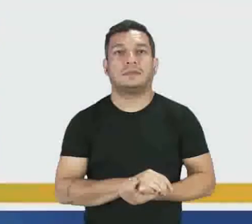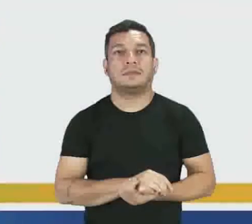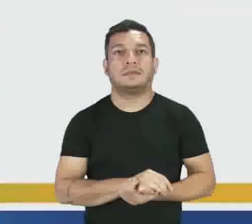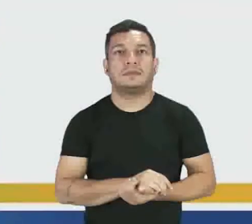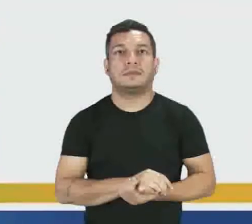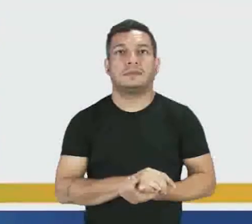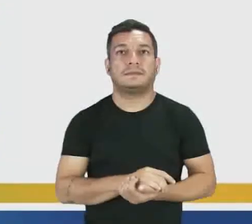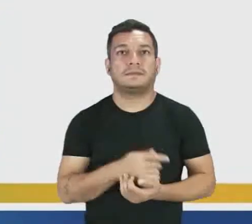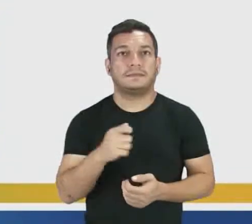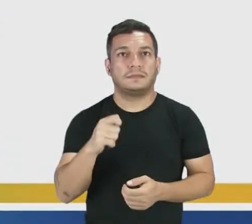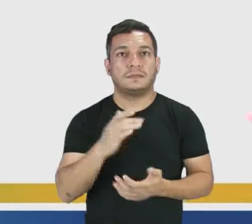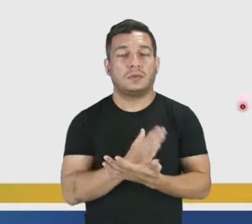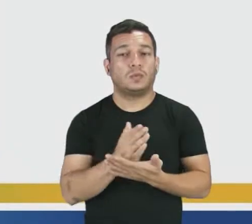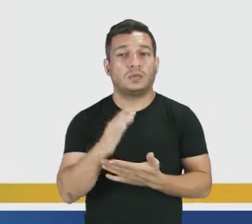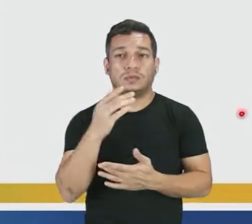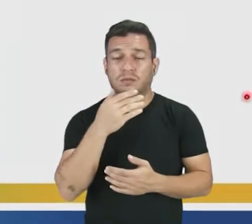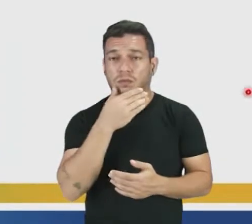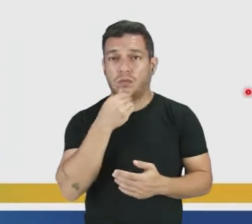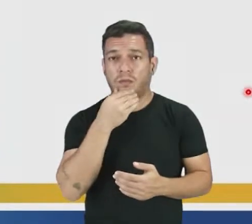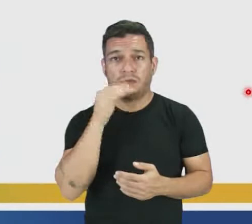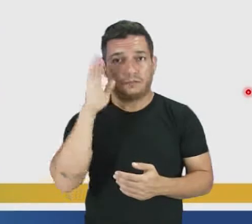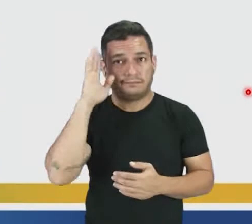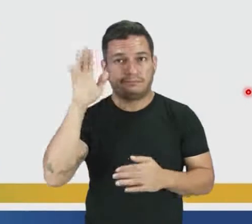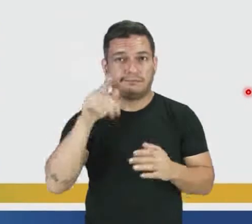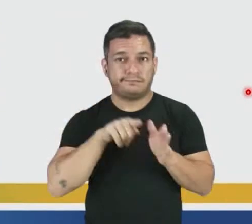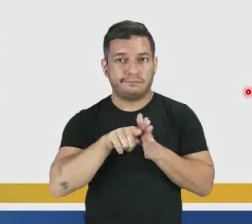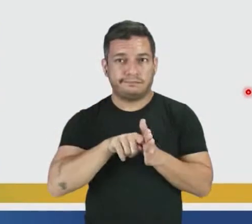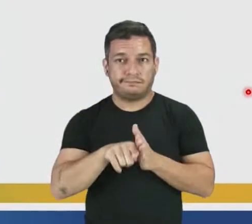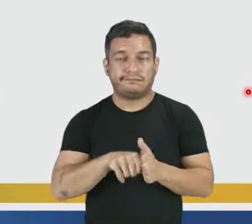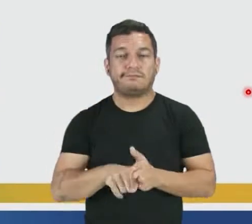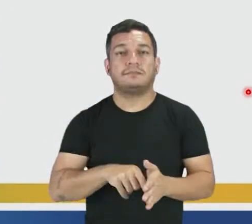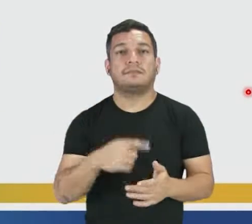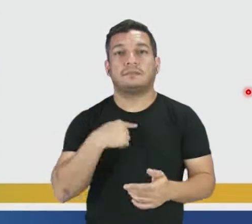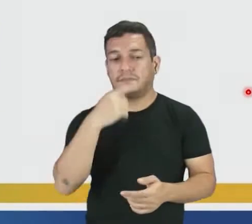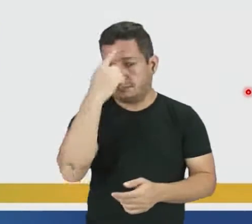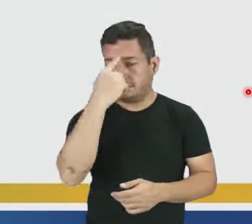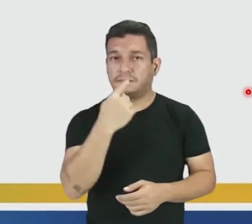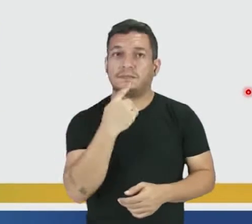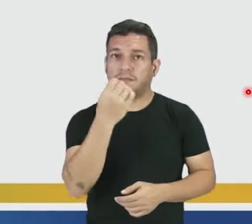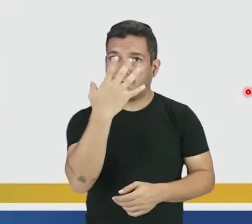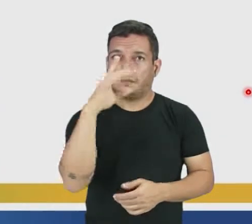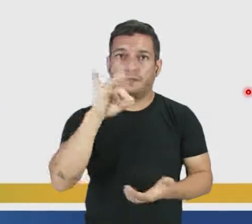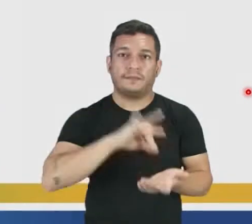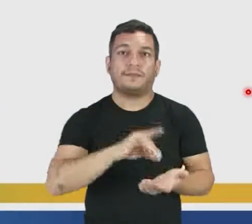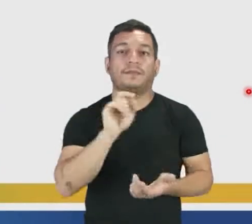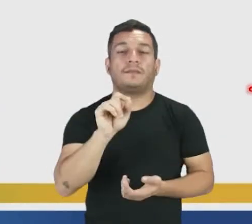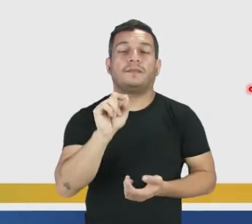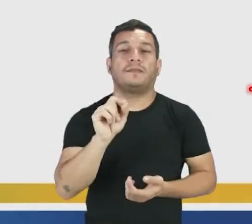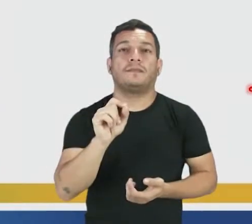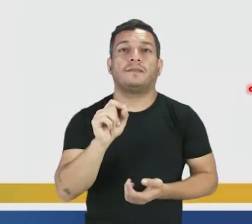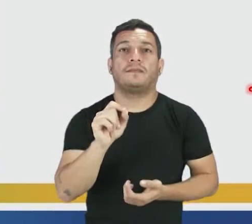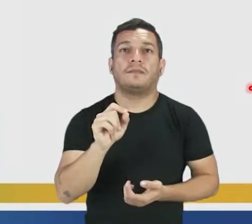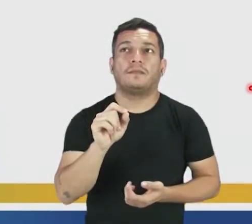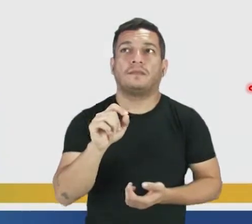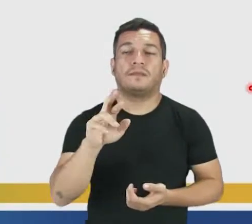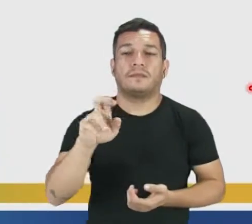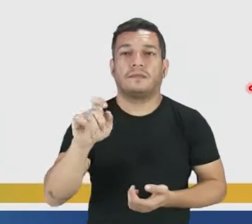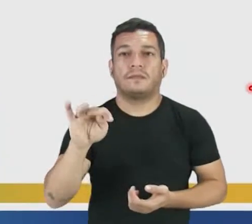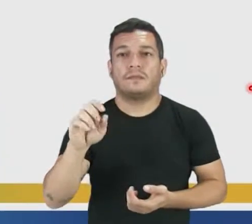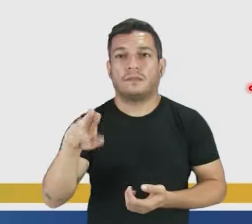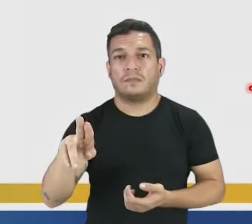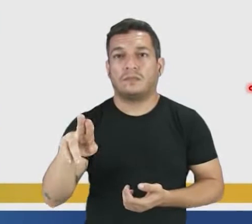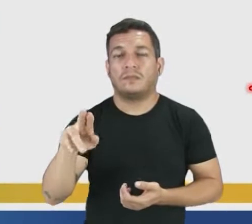da insistência de alguns cientistas. Abaixo nós temos a imagem aí de uma foto real do tipo de um reator chamado